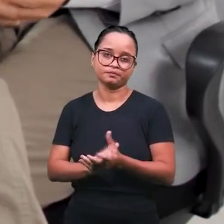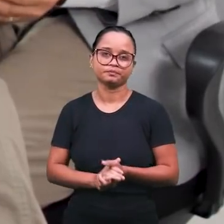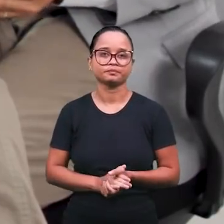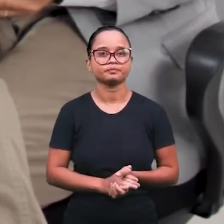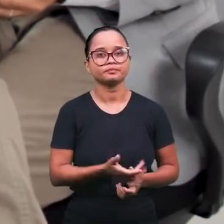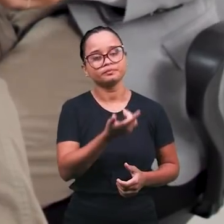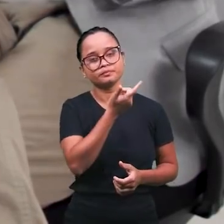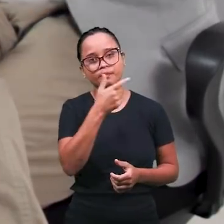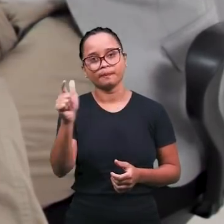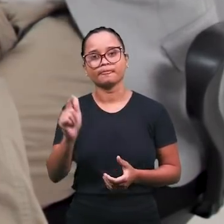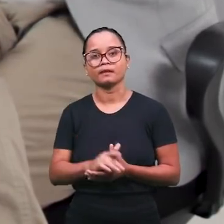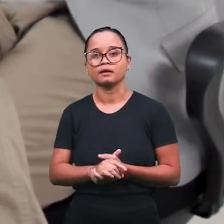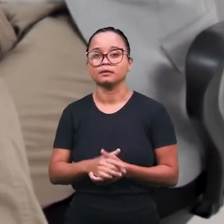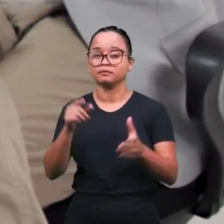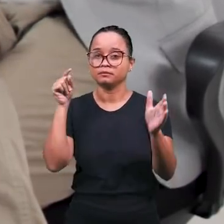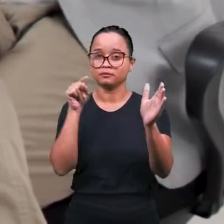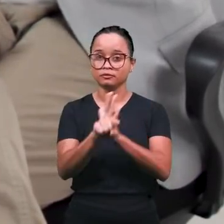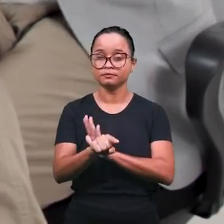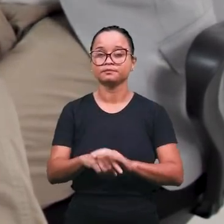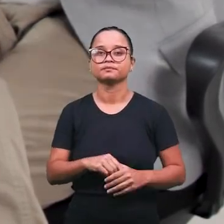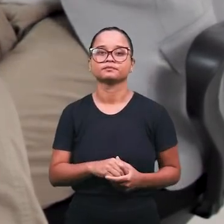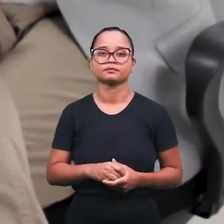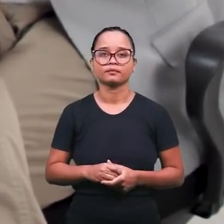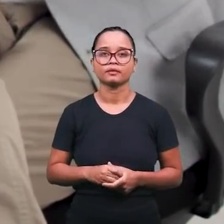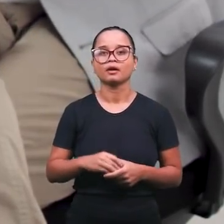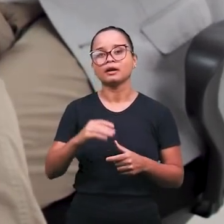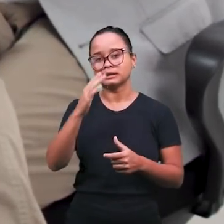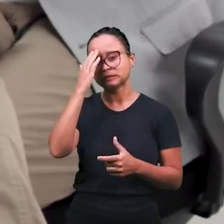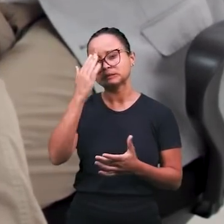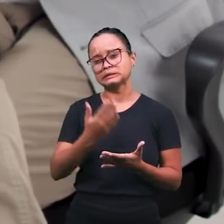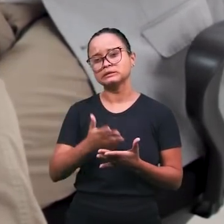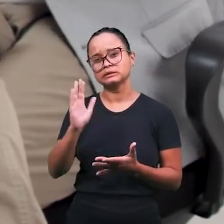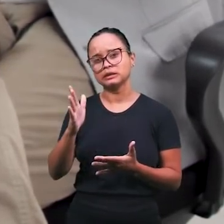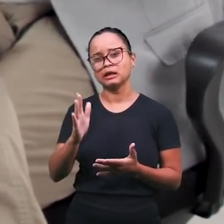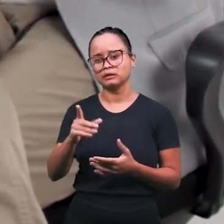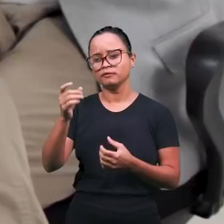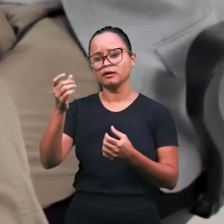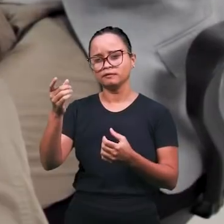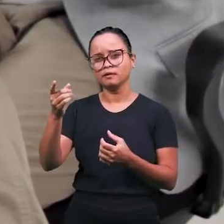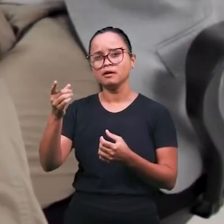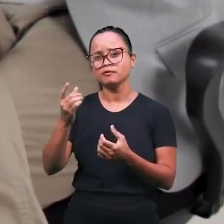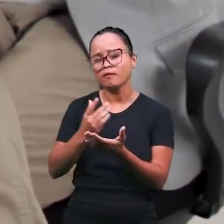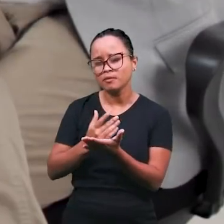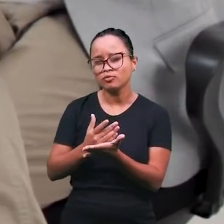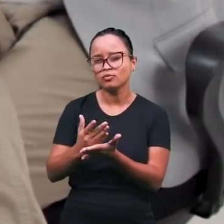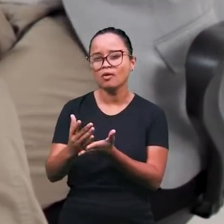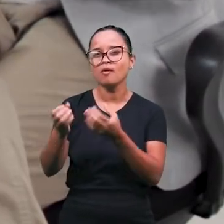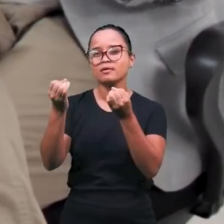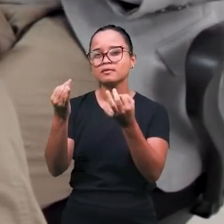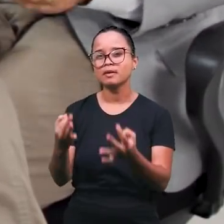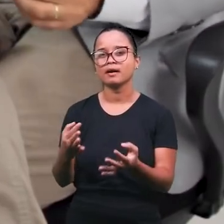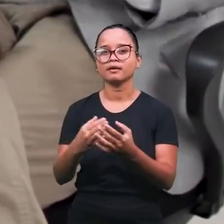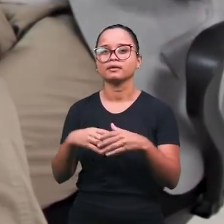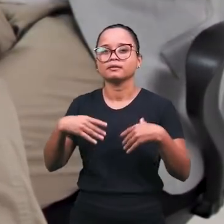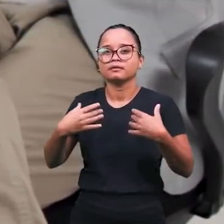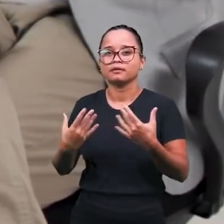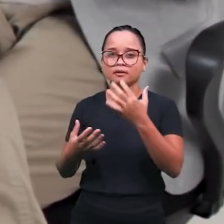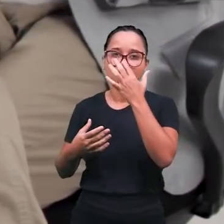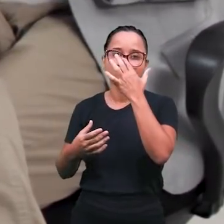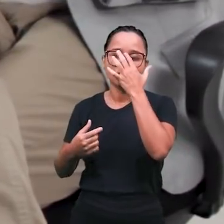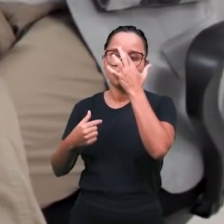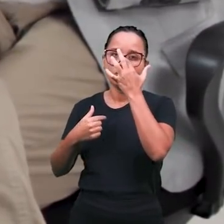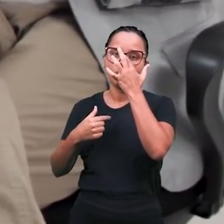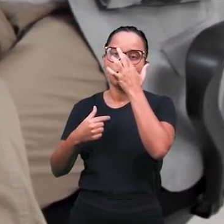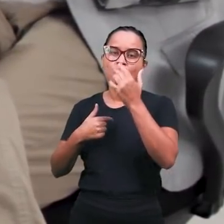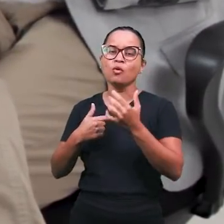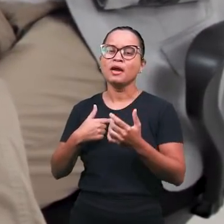inclusive, era a próxima pergunta. Até eu creio que a senhora já começou a abordar isso, mas pode ampliar. Como então fazer